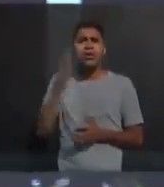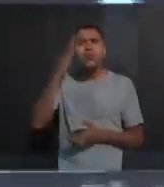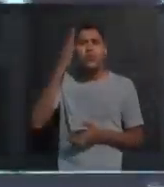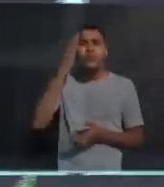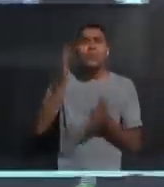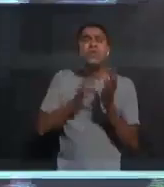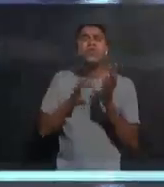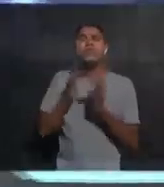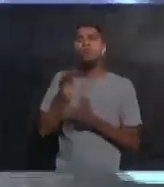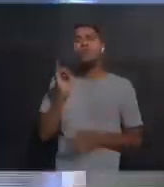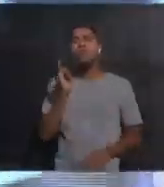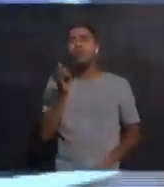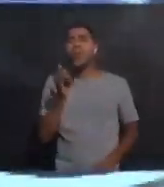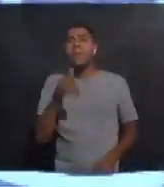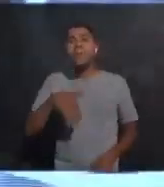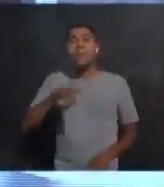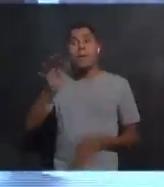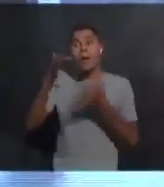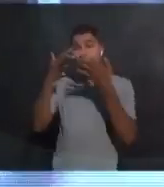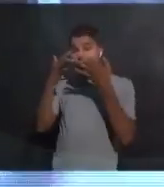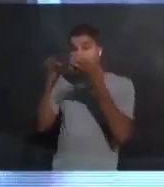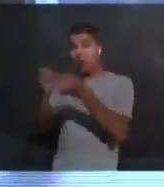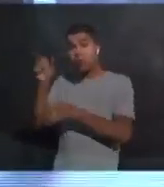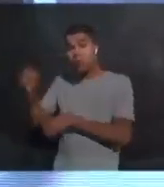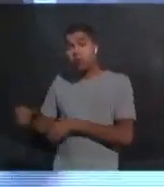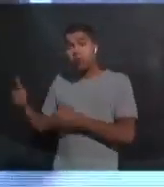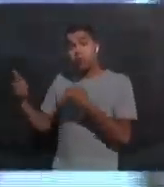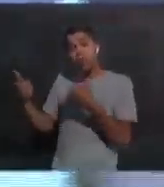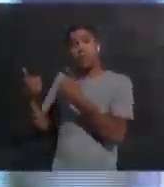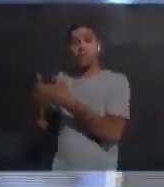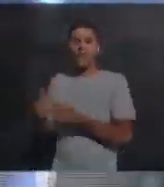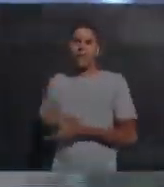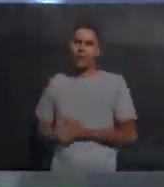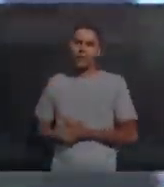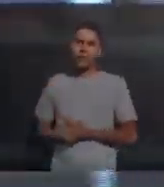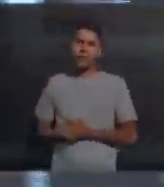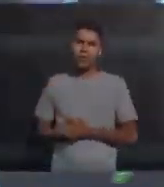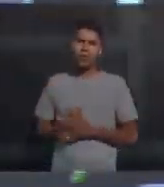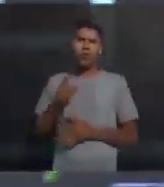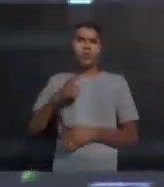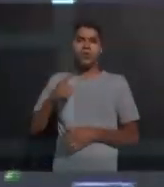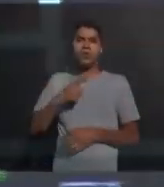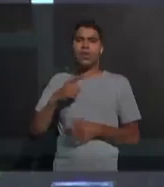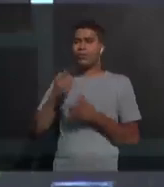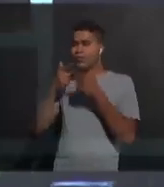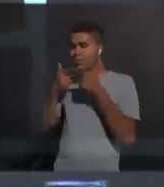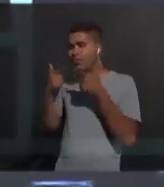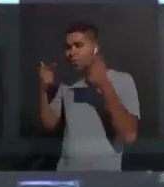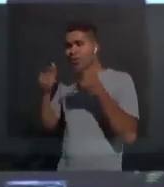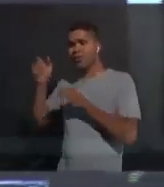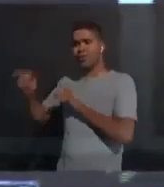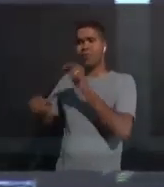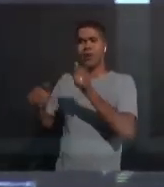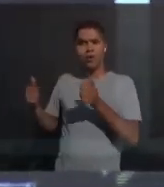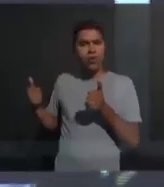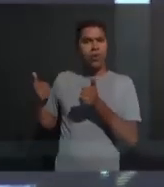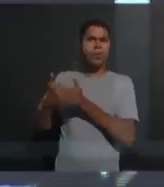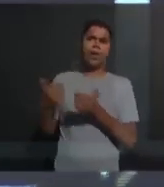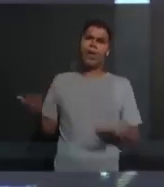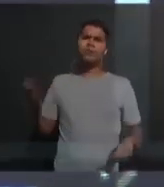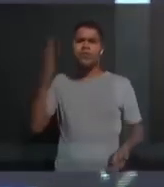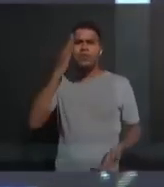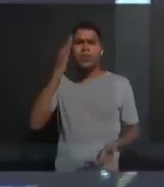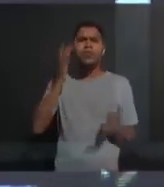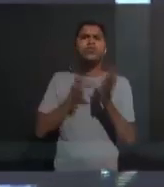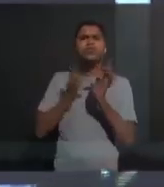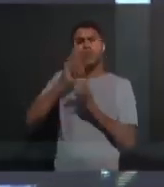hoje ganha mais atenção à pessoa que está do seu lado de um sorriso pra ela deu um sorriso pra ela só